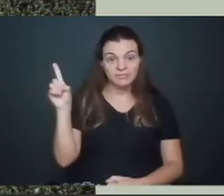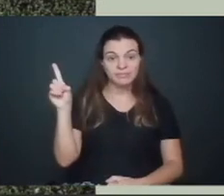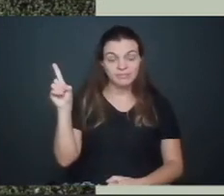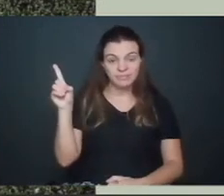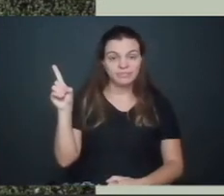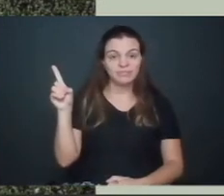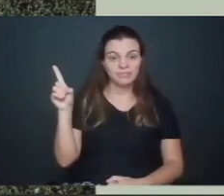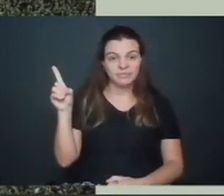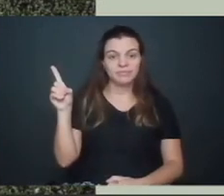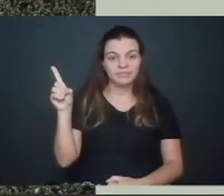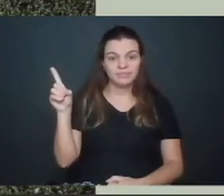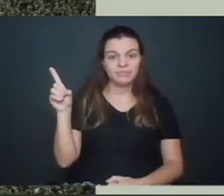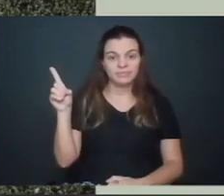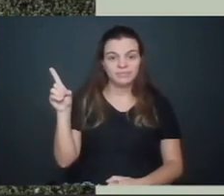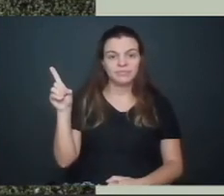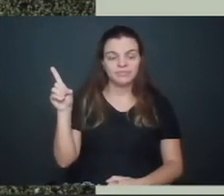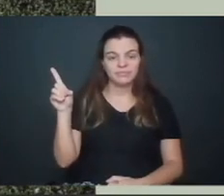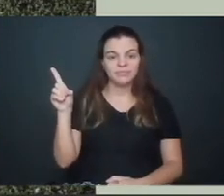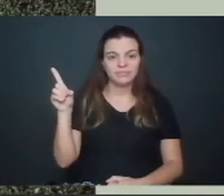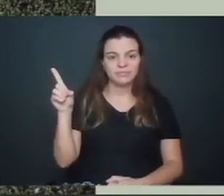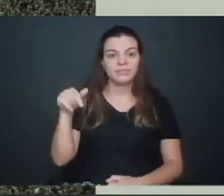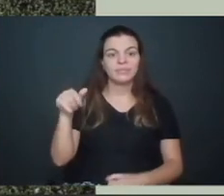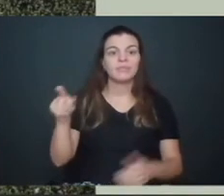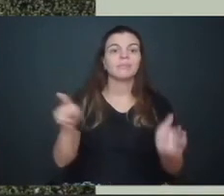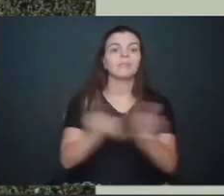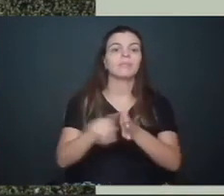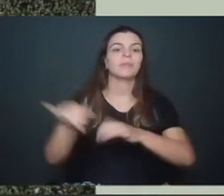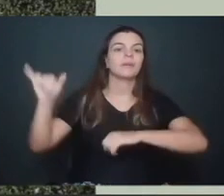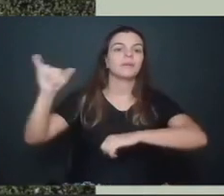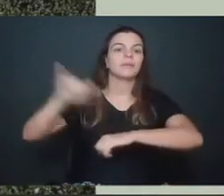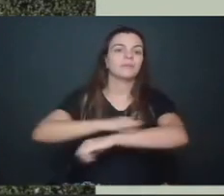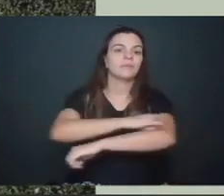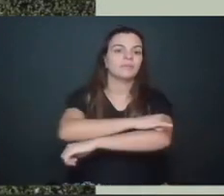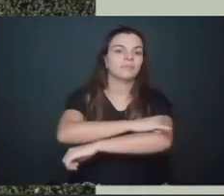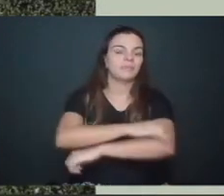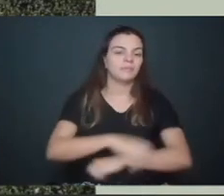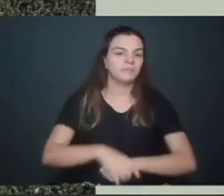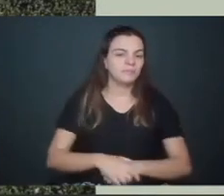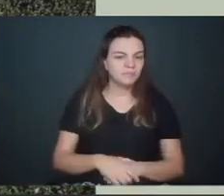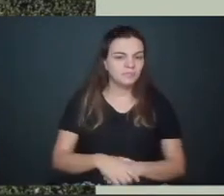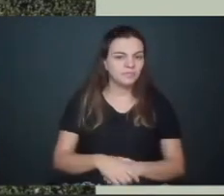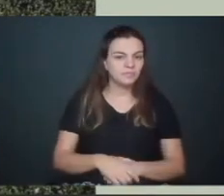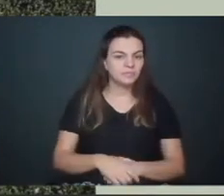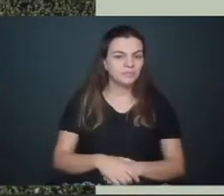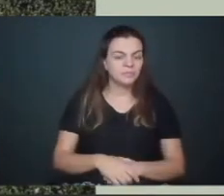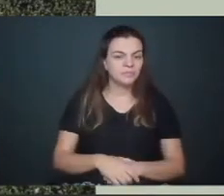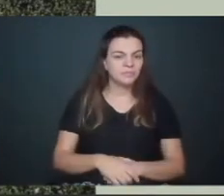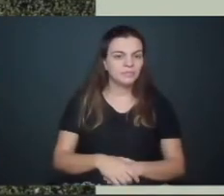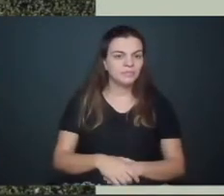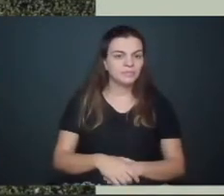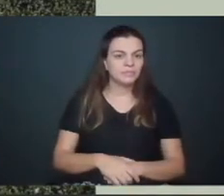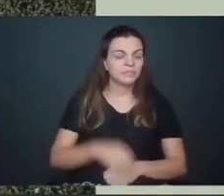patrimônio dos vereadores de São José dos Pinhais. Imagine se eles chegarem ao proprietário, que eu já consultei e ele está